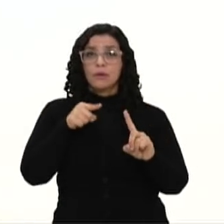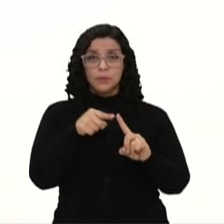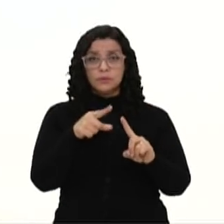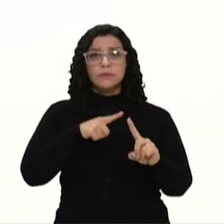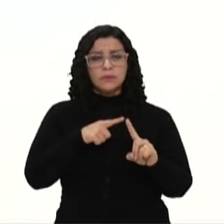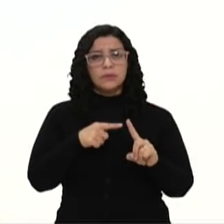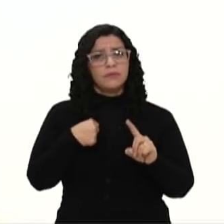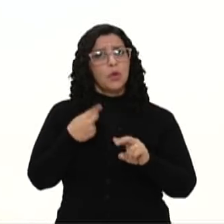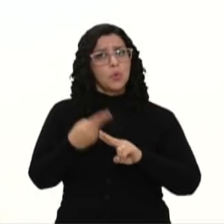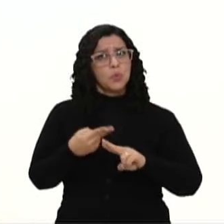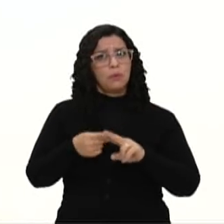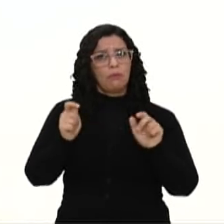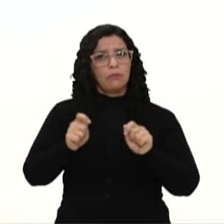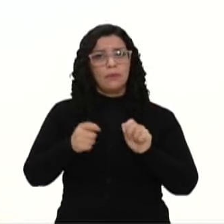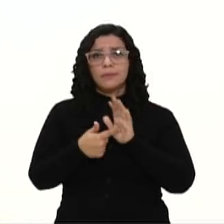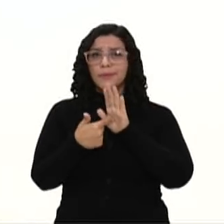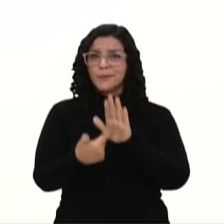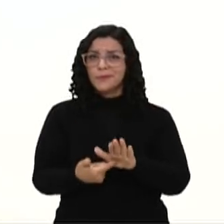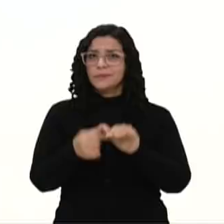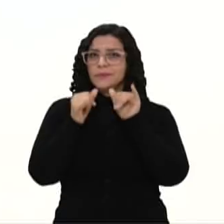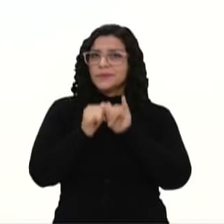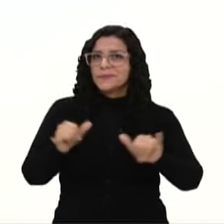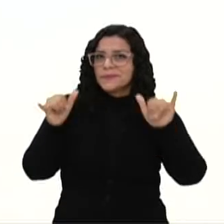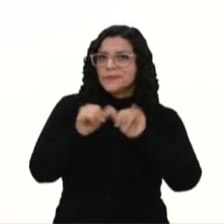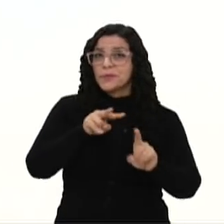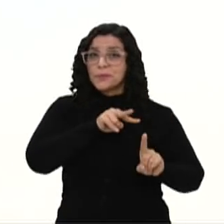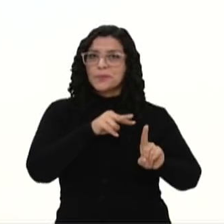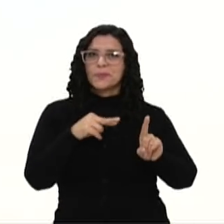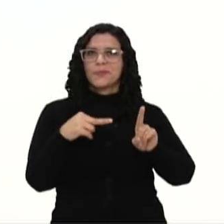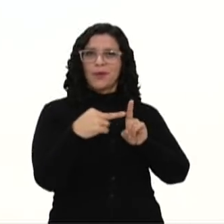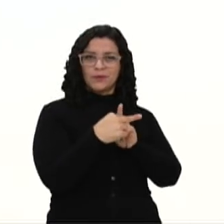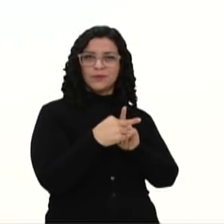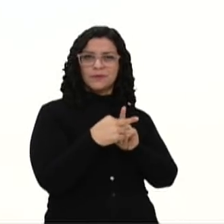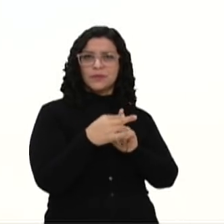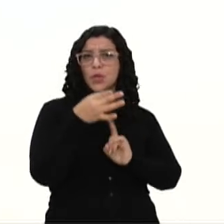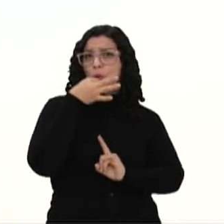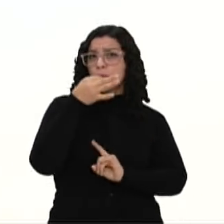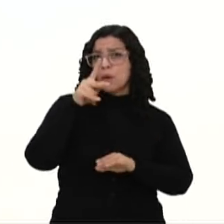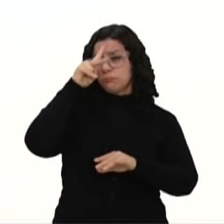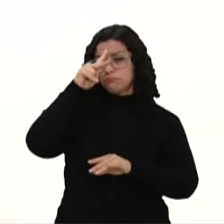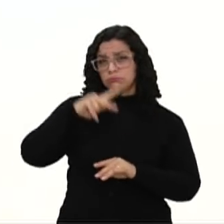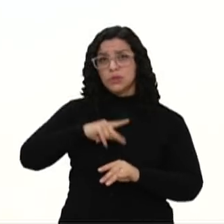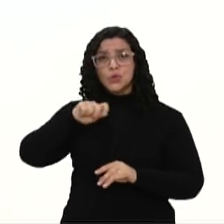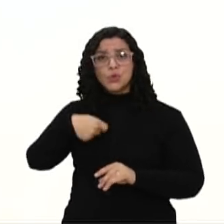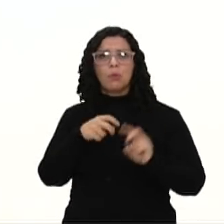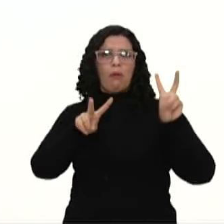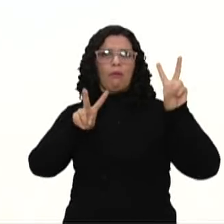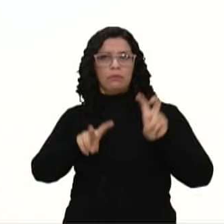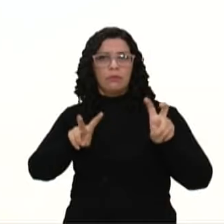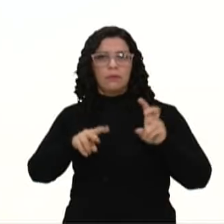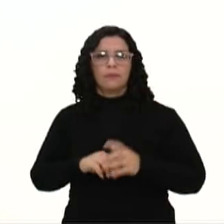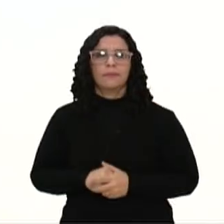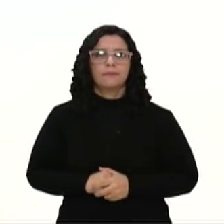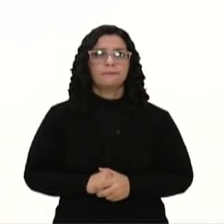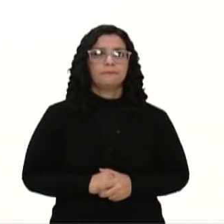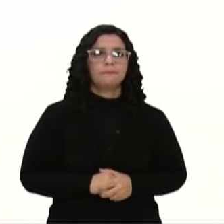que podem ser utilizados para transmitir um ponto de vista, uma argumentação sobre uma temática.